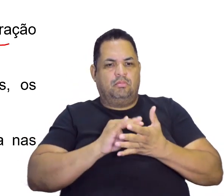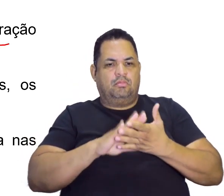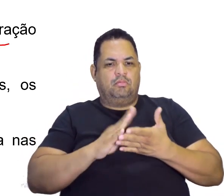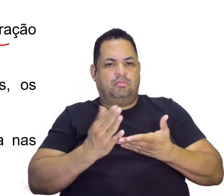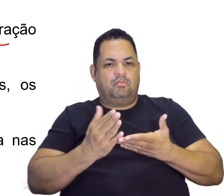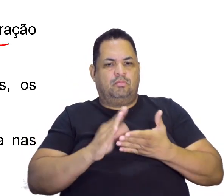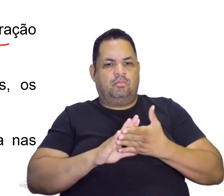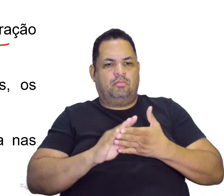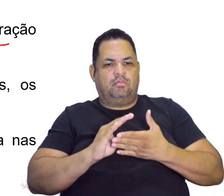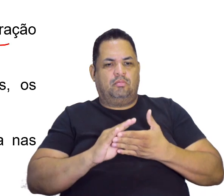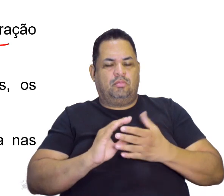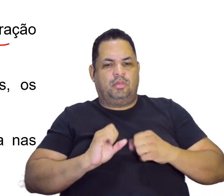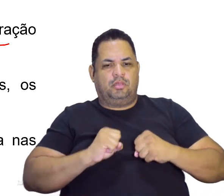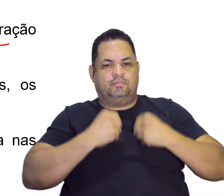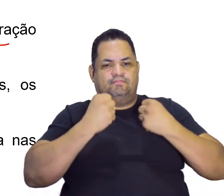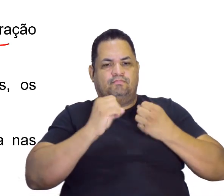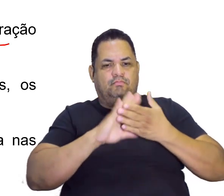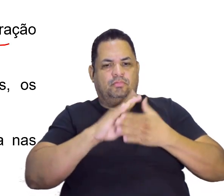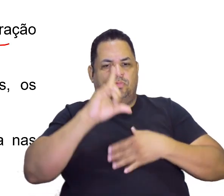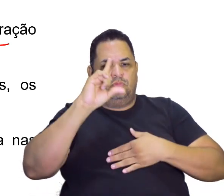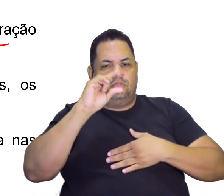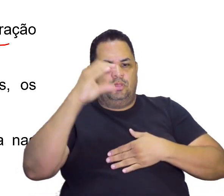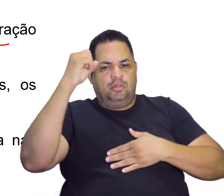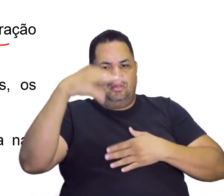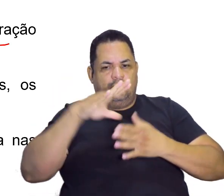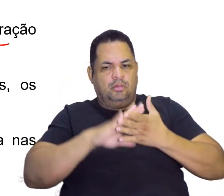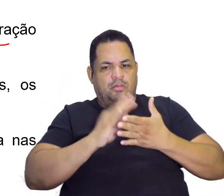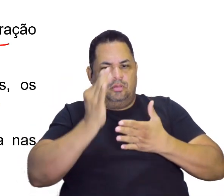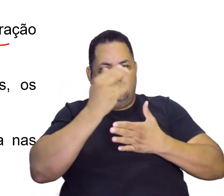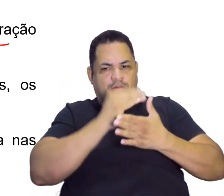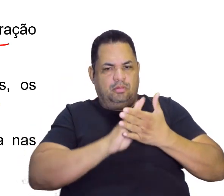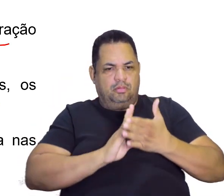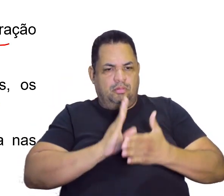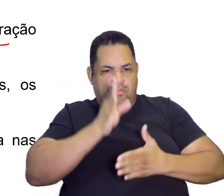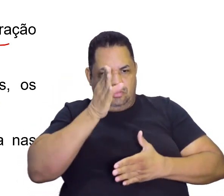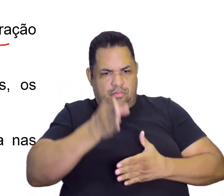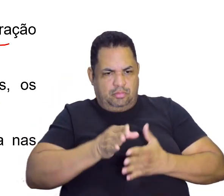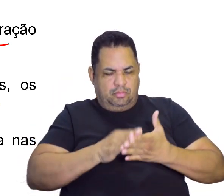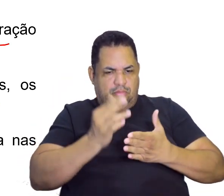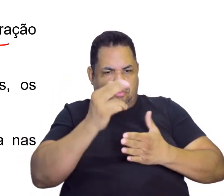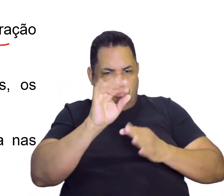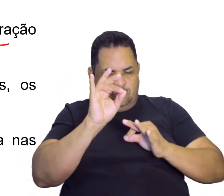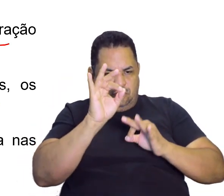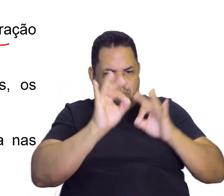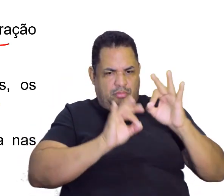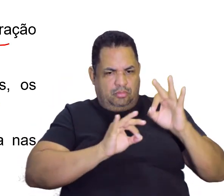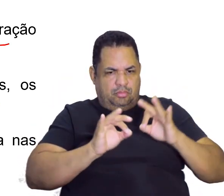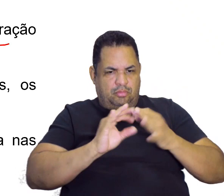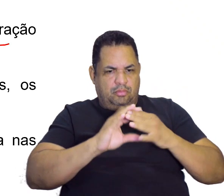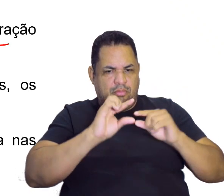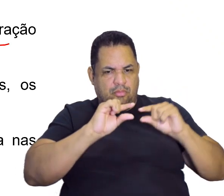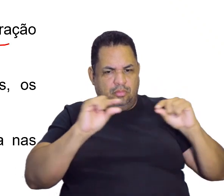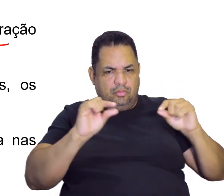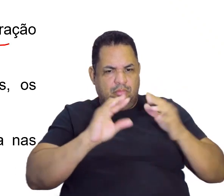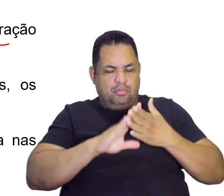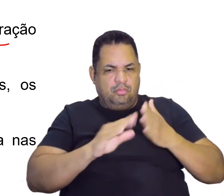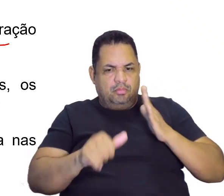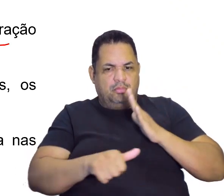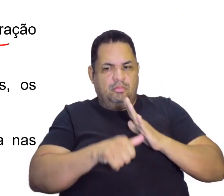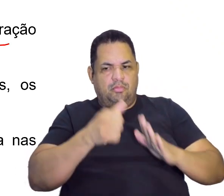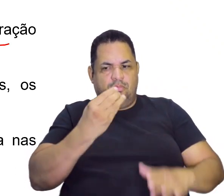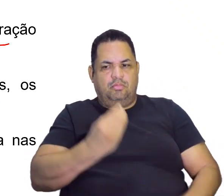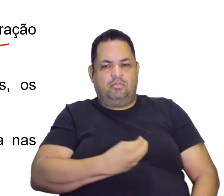Ou seria pelo esforço de reduzir a luz, manter os traços retos, os contornos grossos e o sabor primitivo da